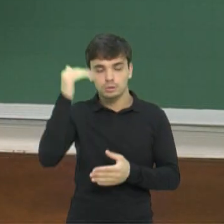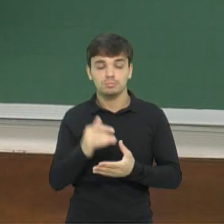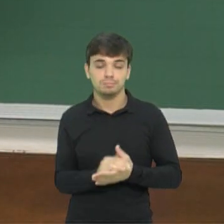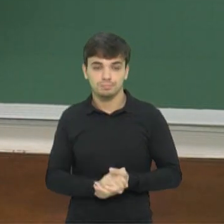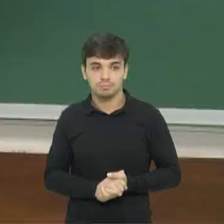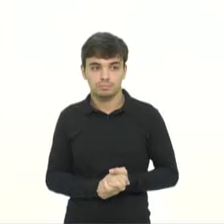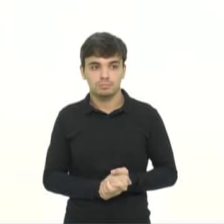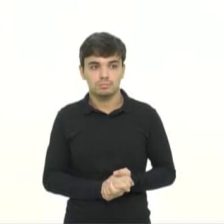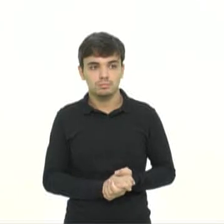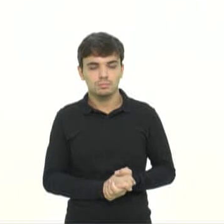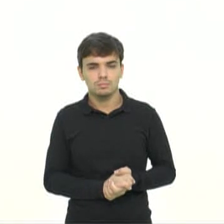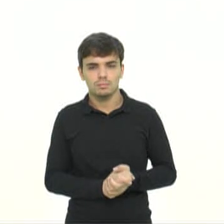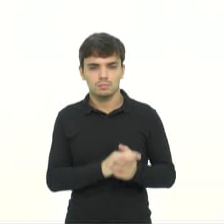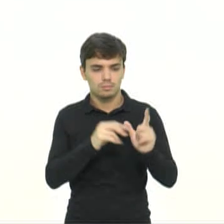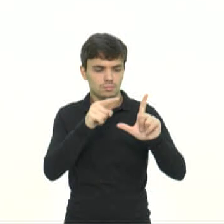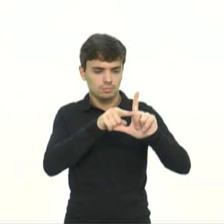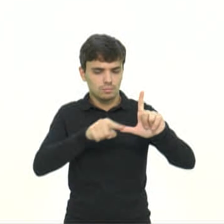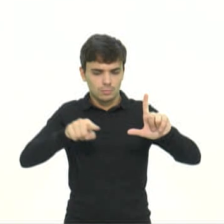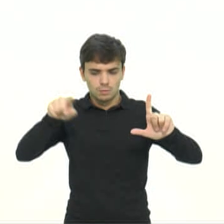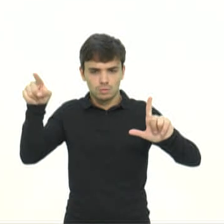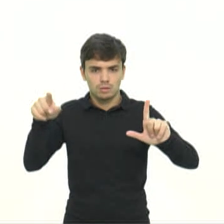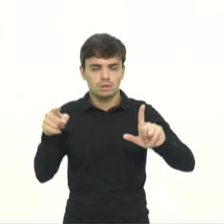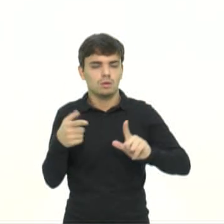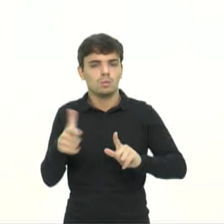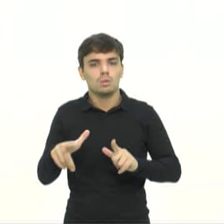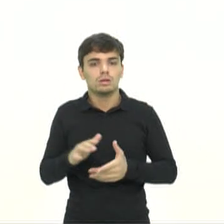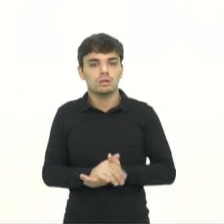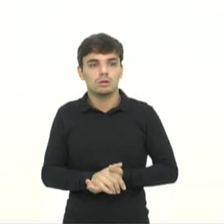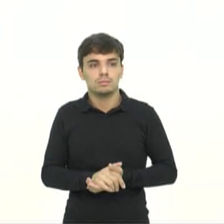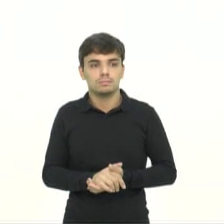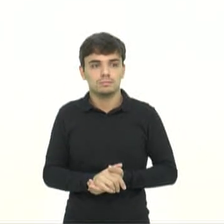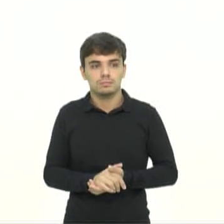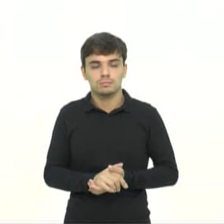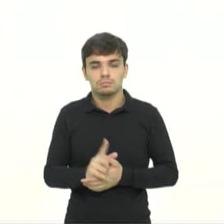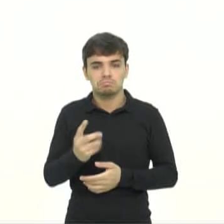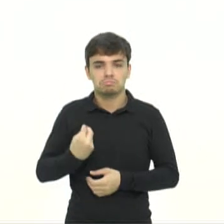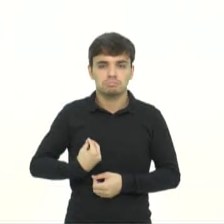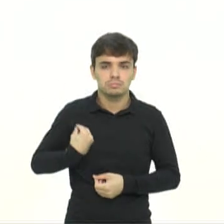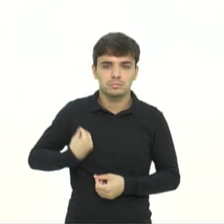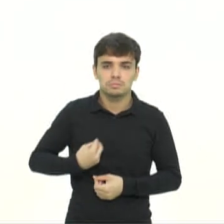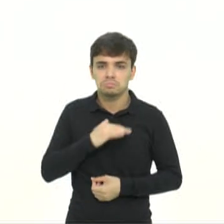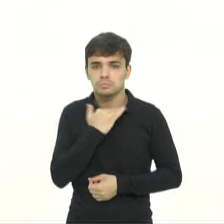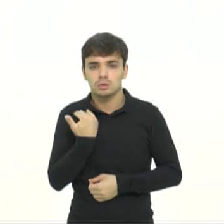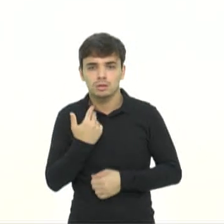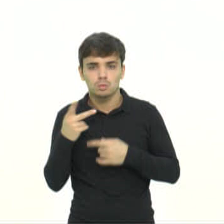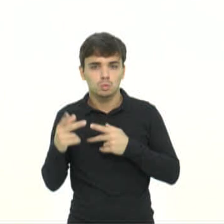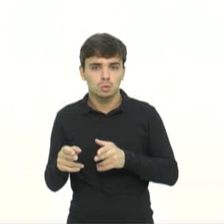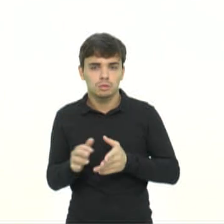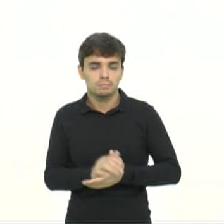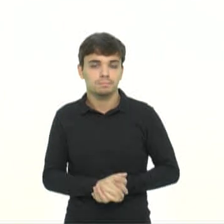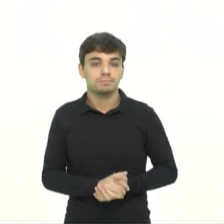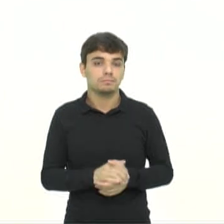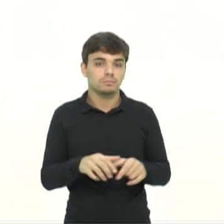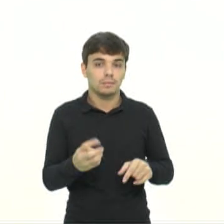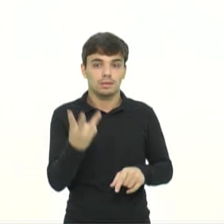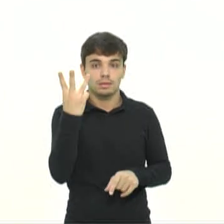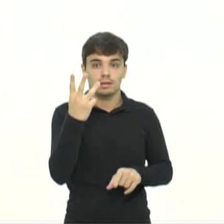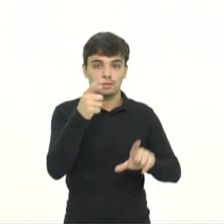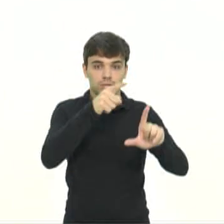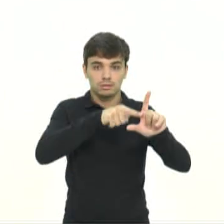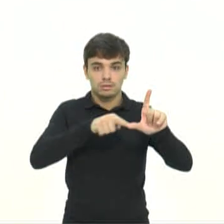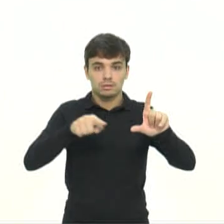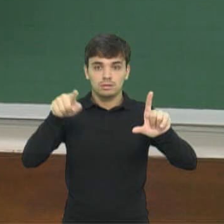aqui, ó, outra linha mais ou menos instável. A quantidade de organismos que vai morrendo ao longo de vida é instável. E a terceira linha aqui,